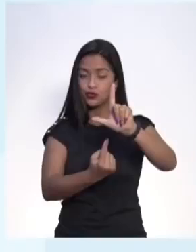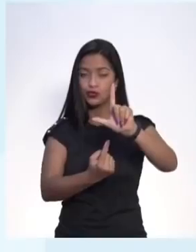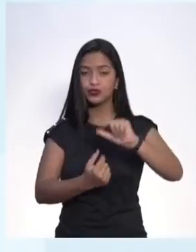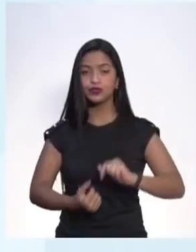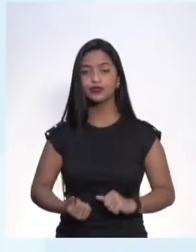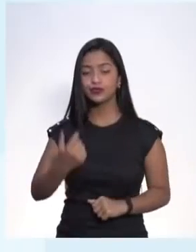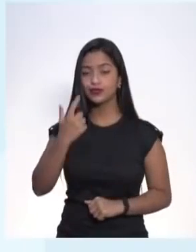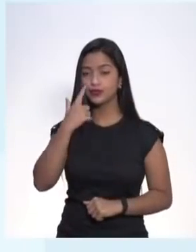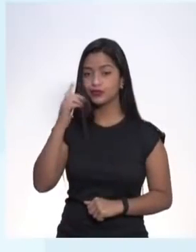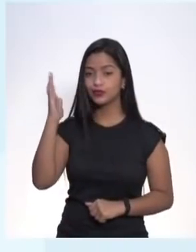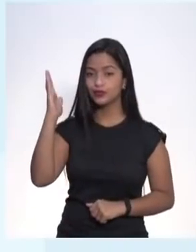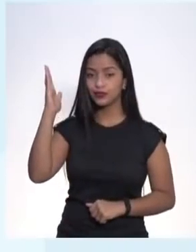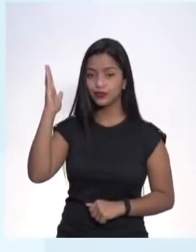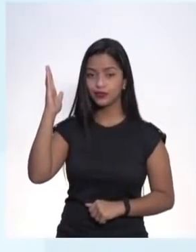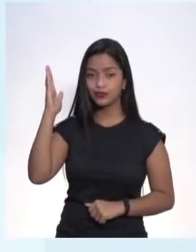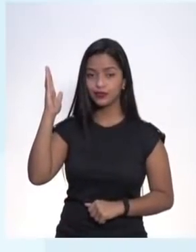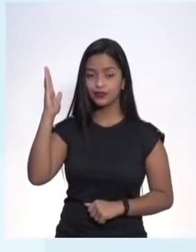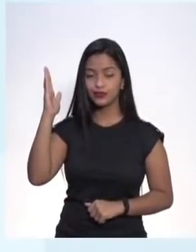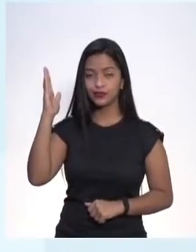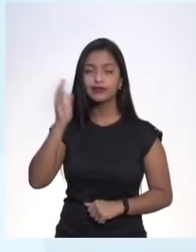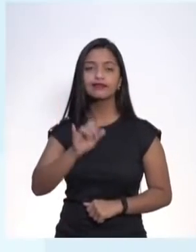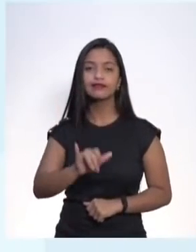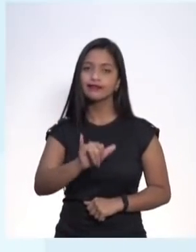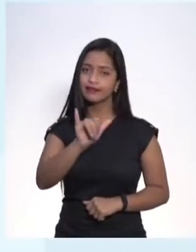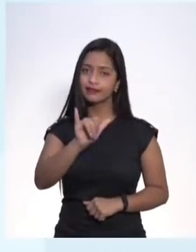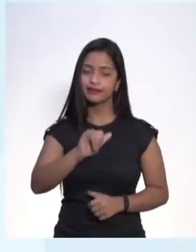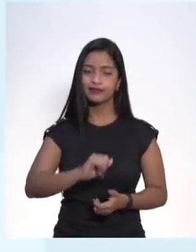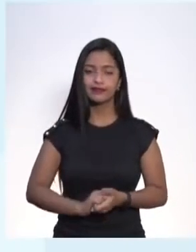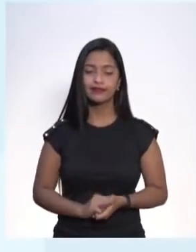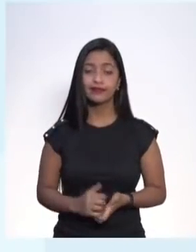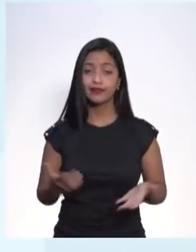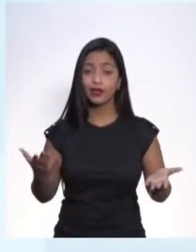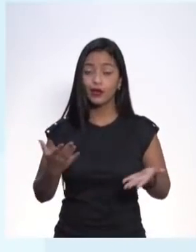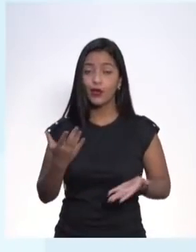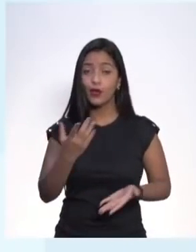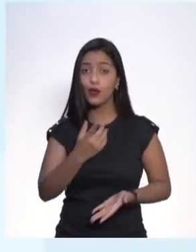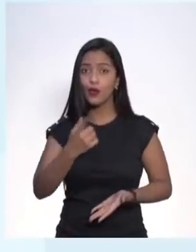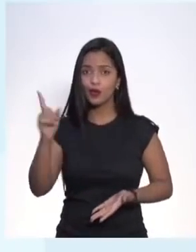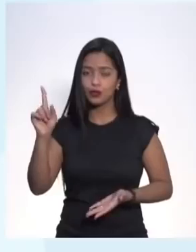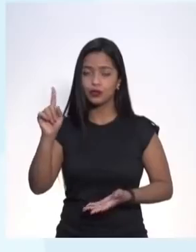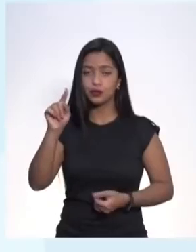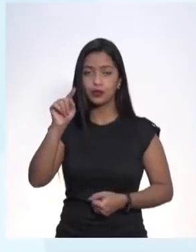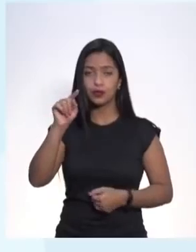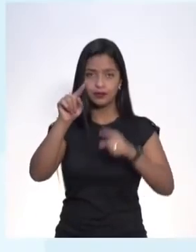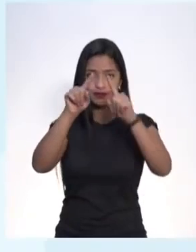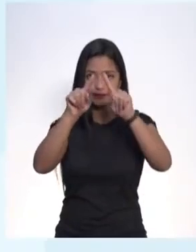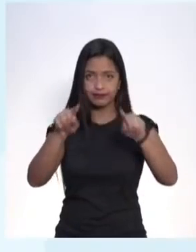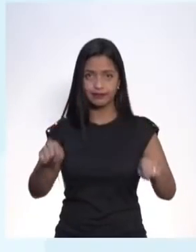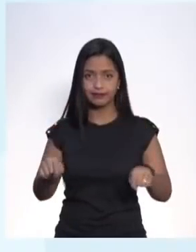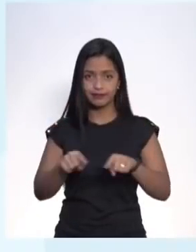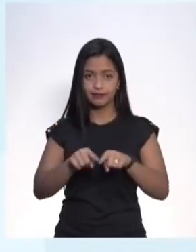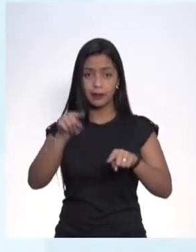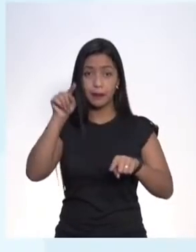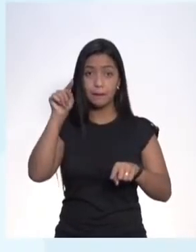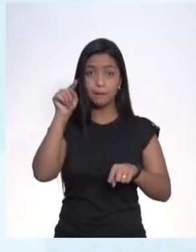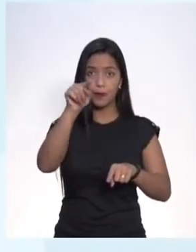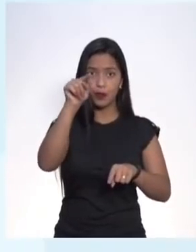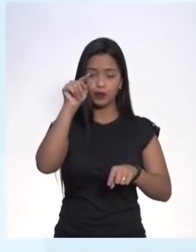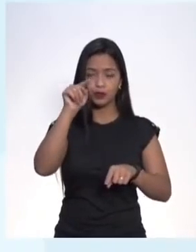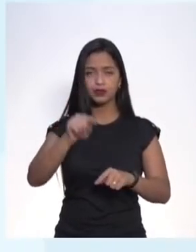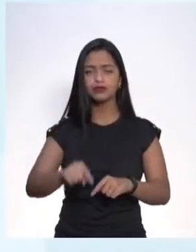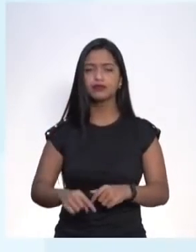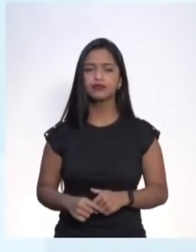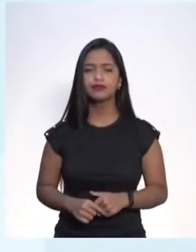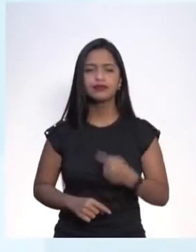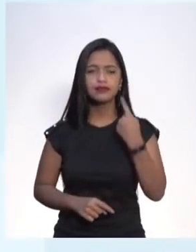aqui. Então, esse vértice aqui seria o meu Y. E por último, né, colocando aqui, não aparece. Olha que interessante, Ana.